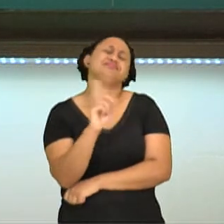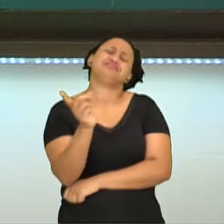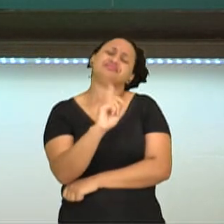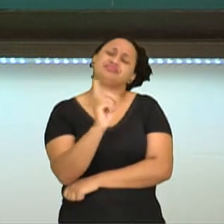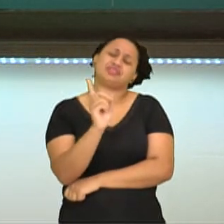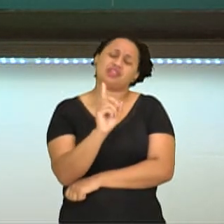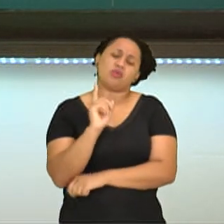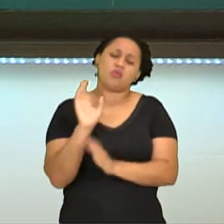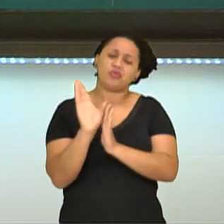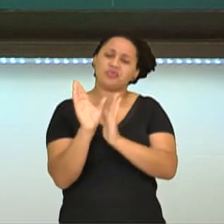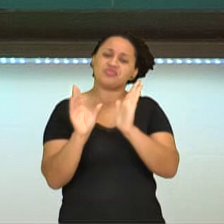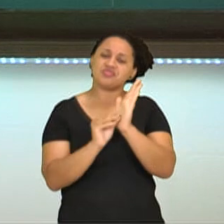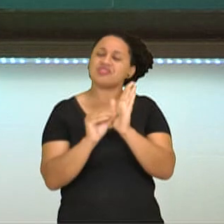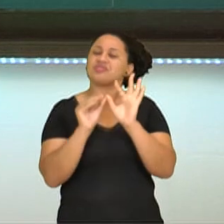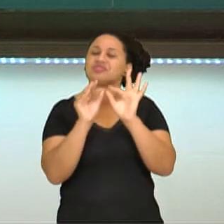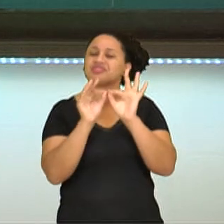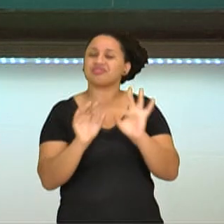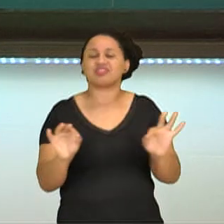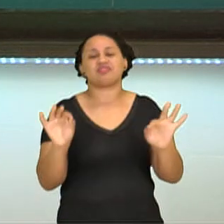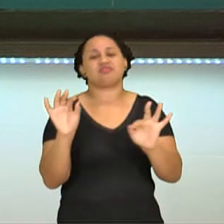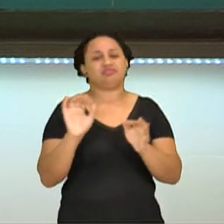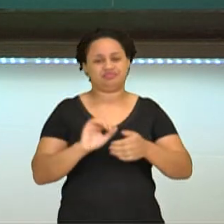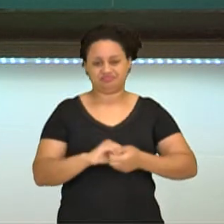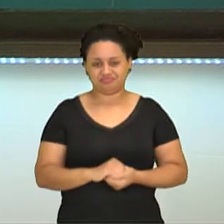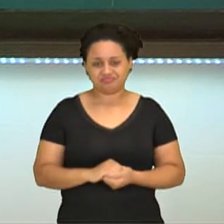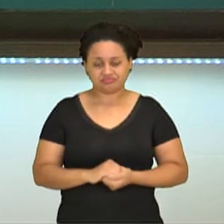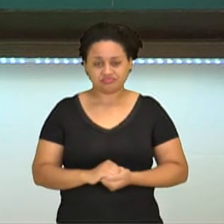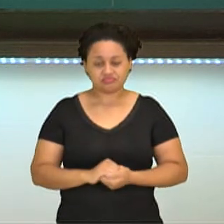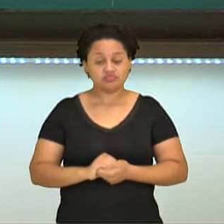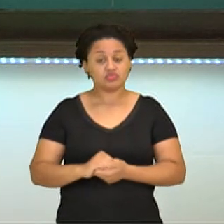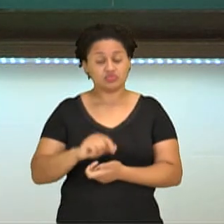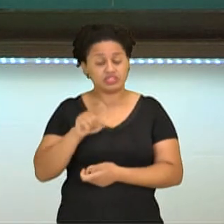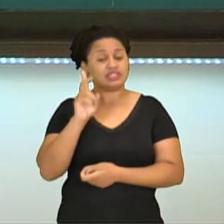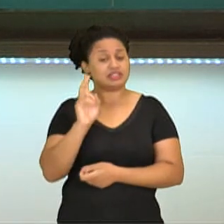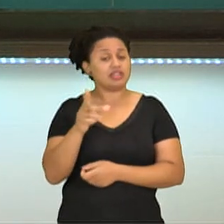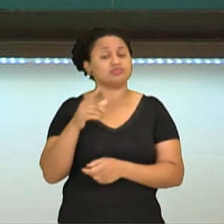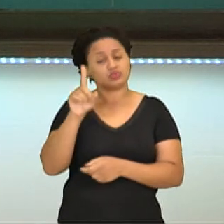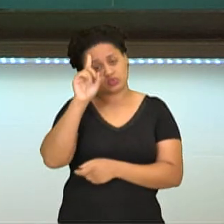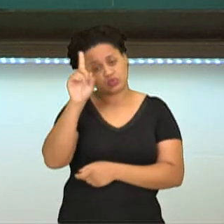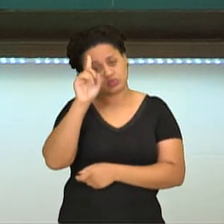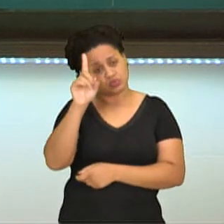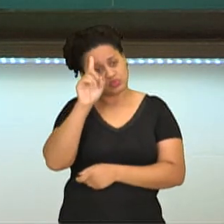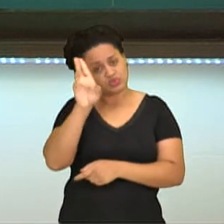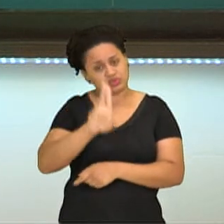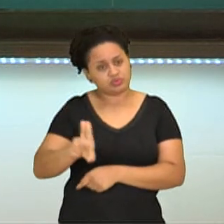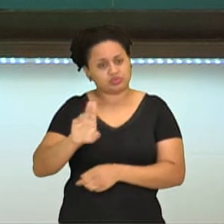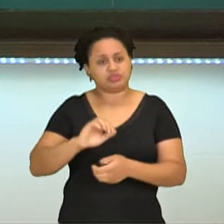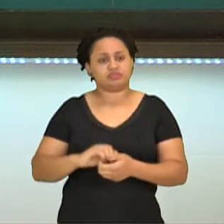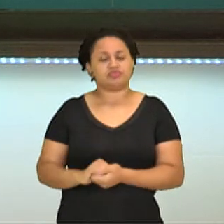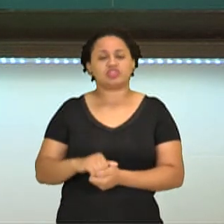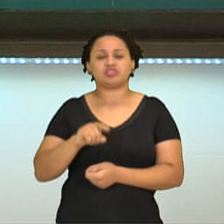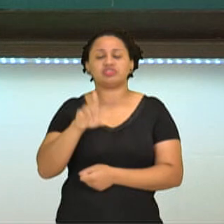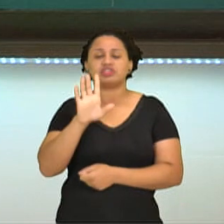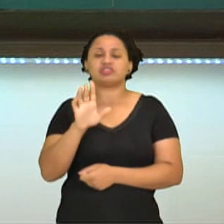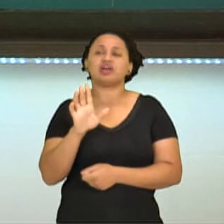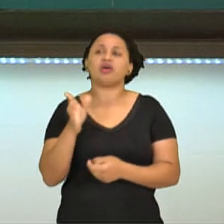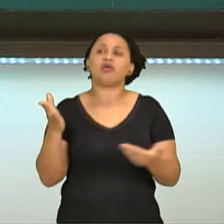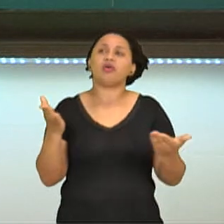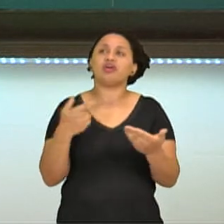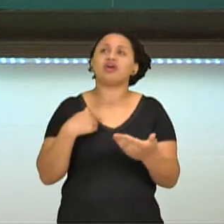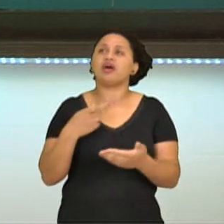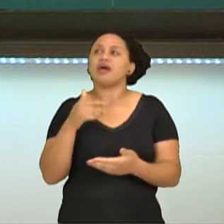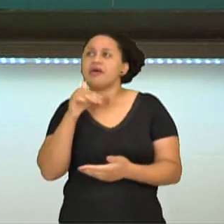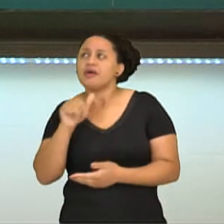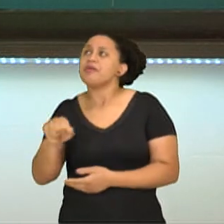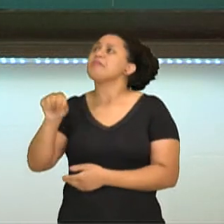é um conteúdo super simples. Você usa ele todos os dias. Você já falou hoje,